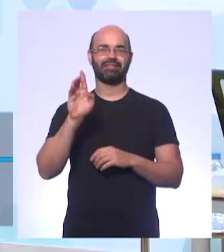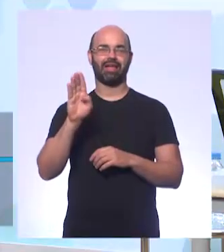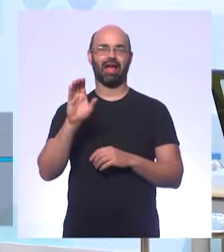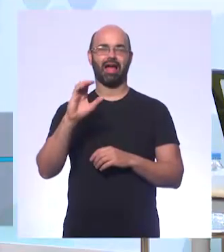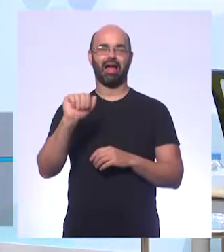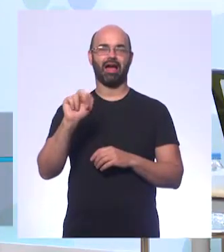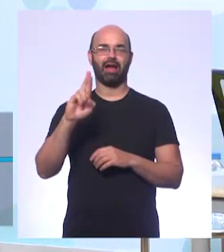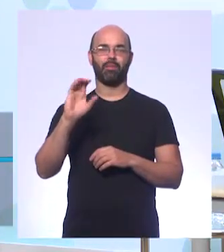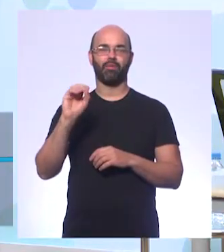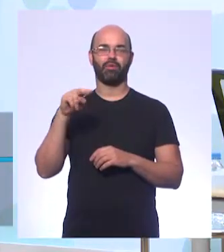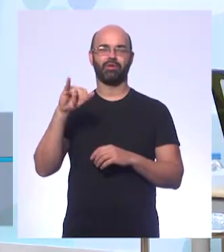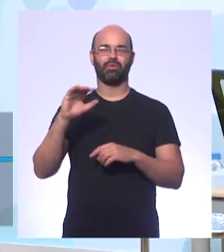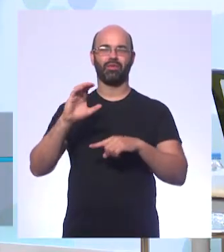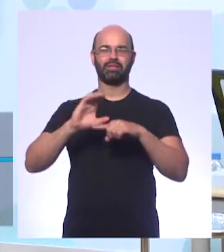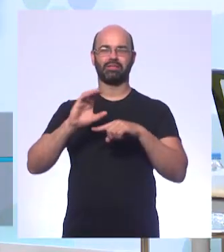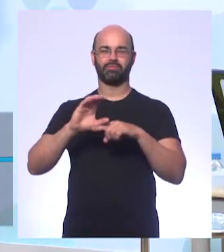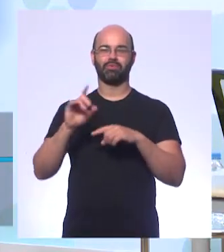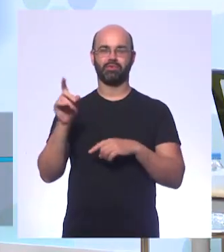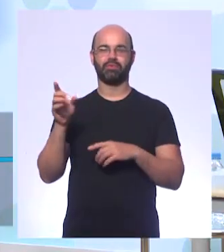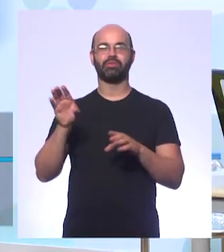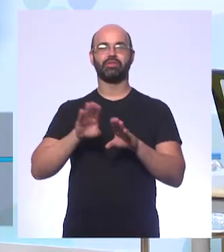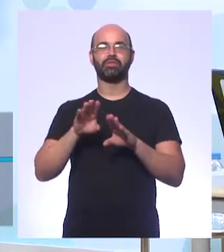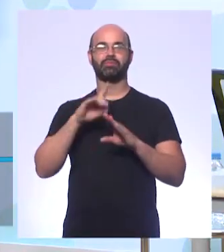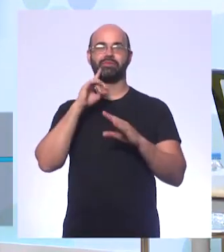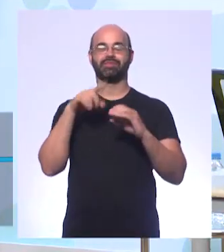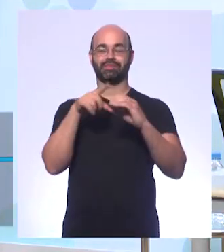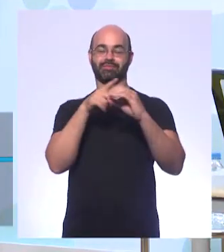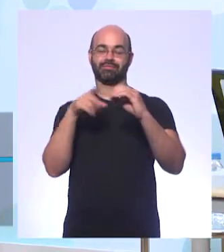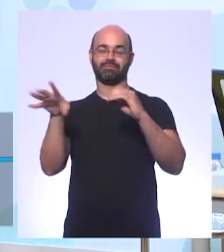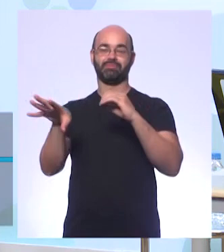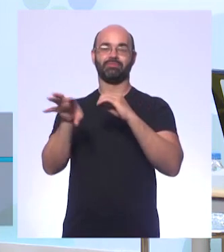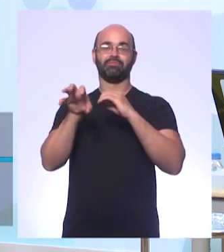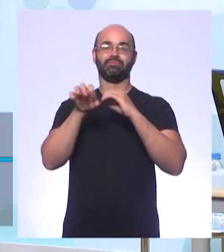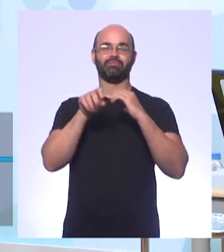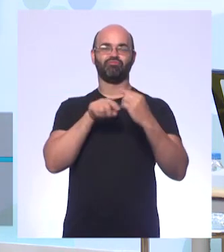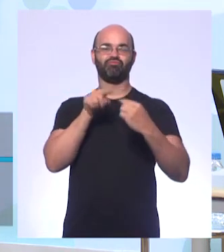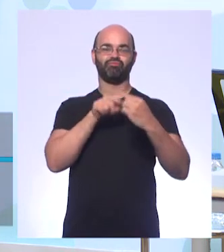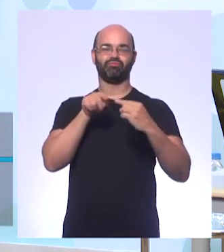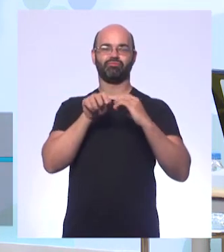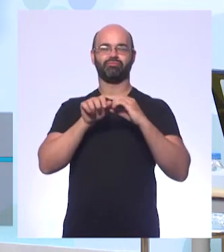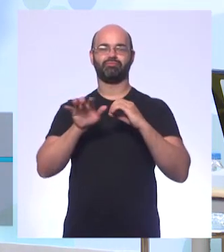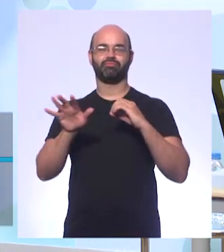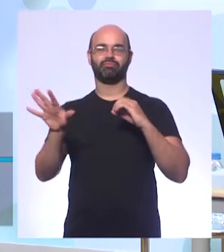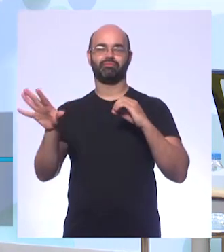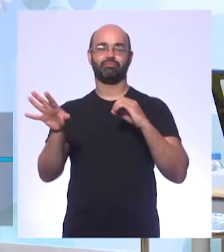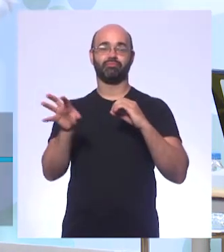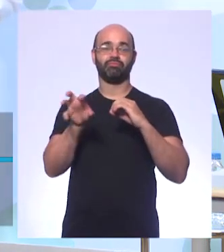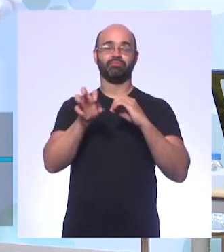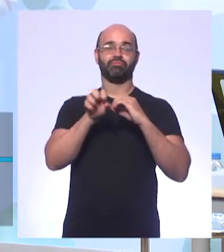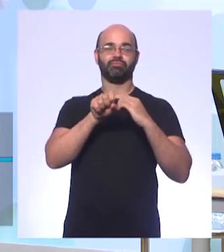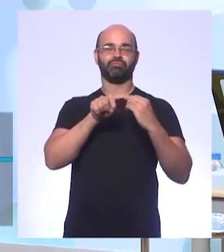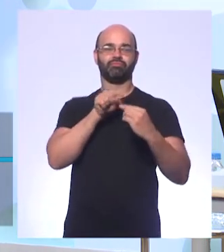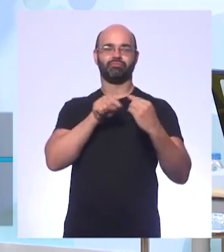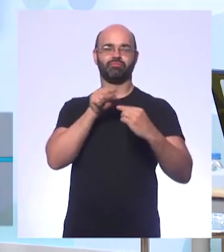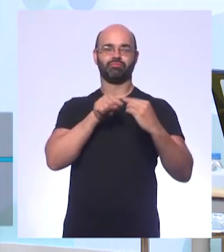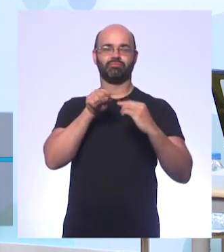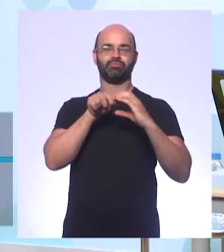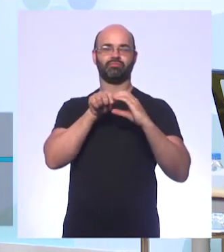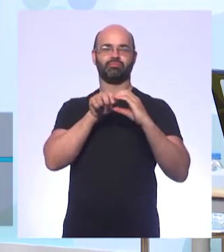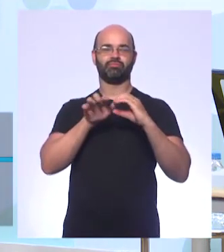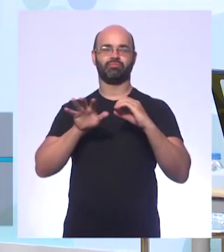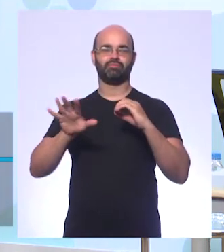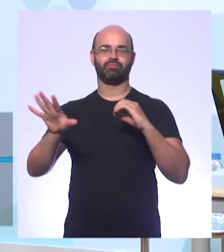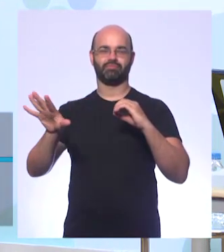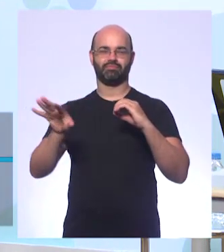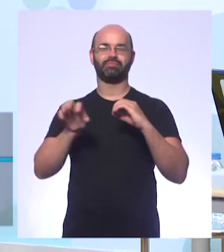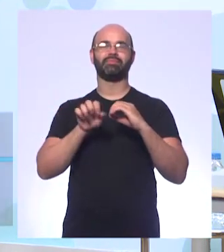um produto aí, né, da reação dessa respiração, que a gente vai ver no finalzinho dessa aula. Muito bem. Então, para relembrar, ó,